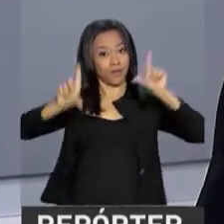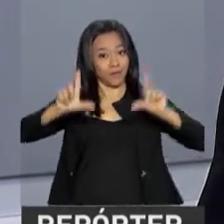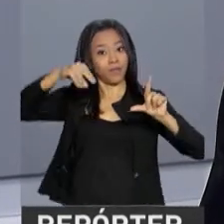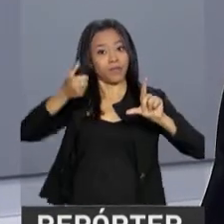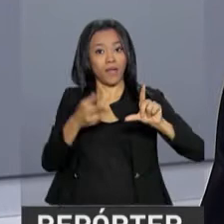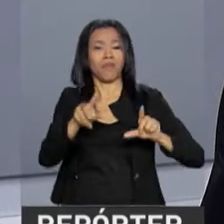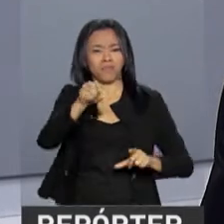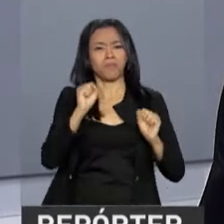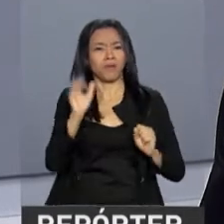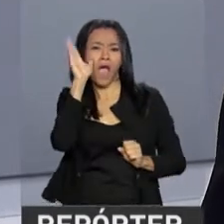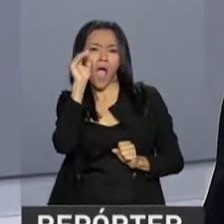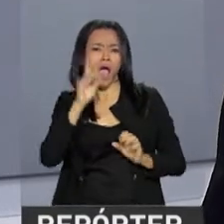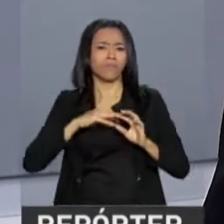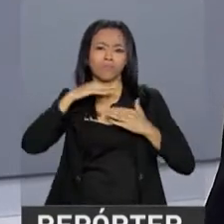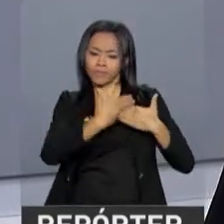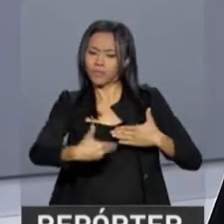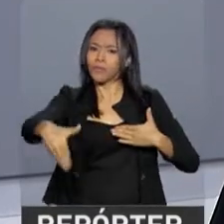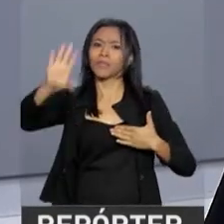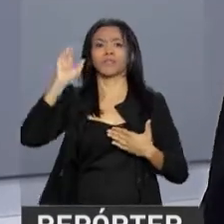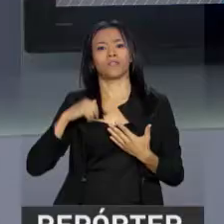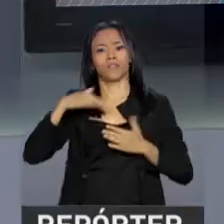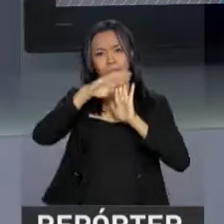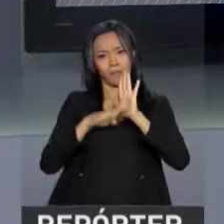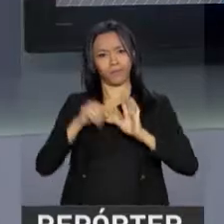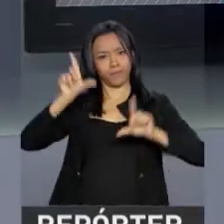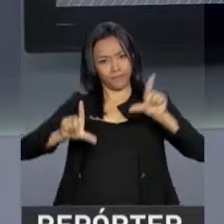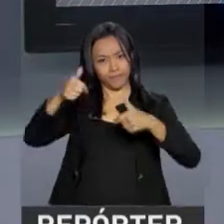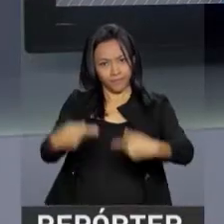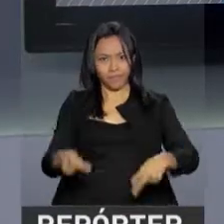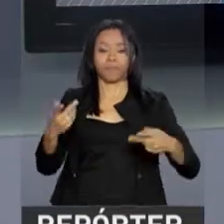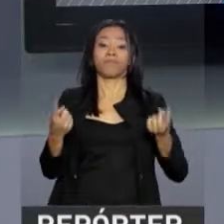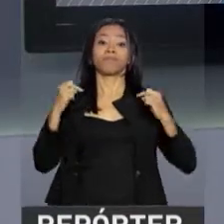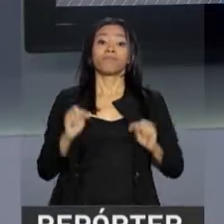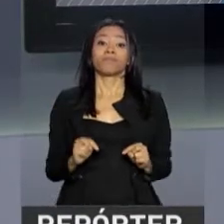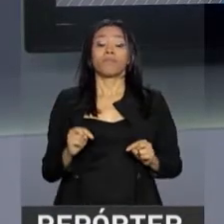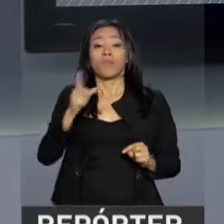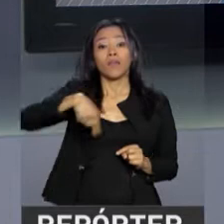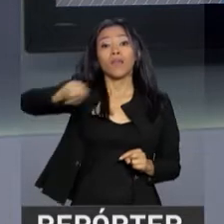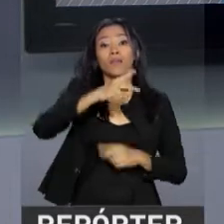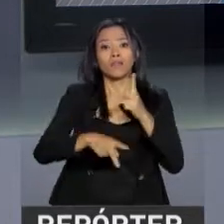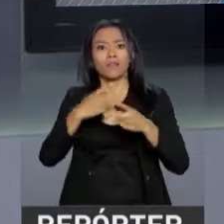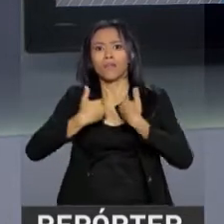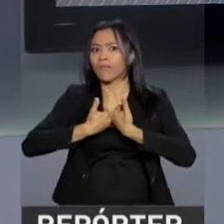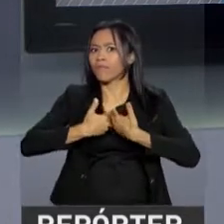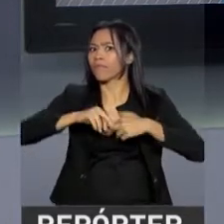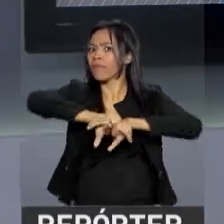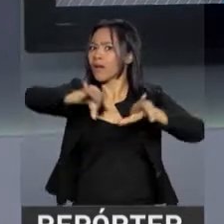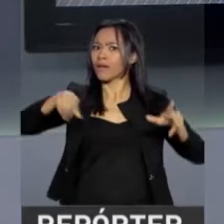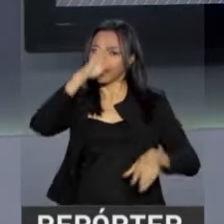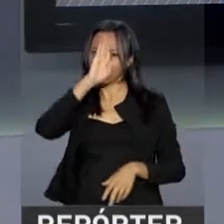completa do evento ao longo da nossa programação ea população tem várias atrações de graça na vila